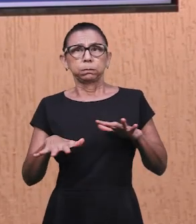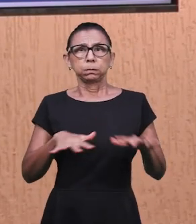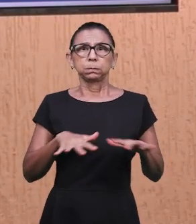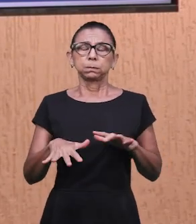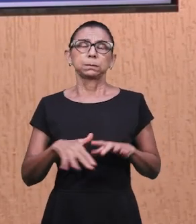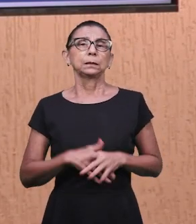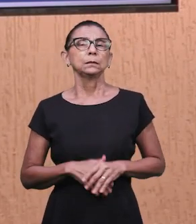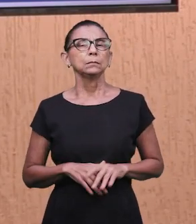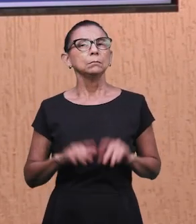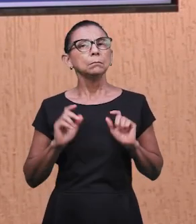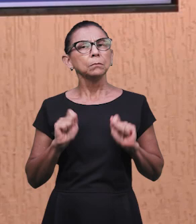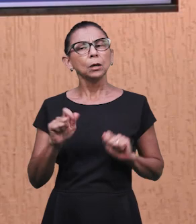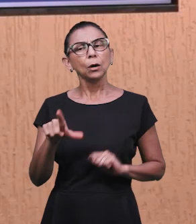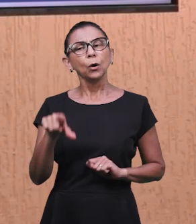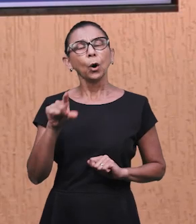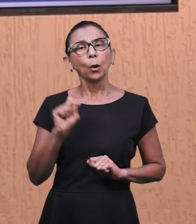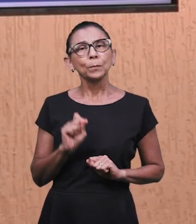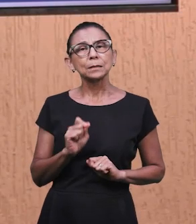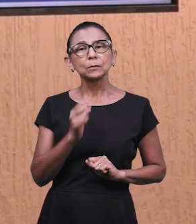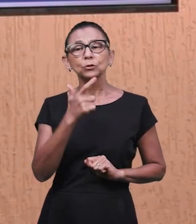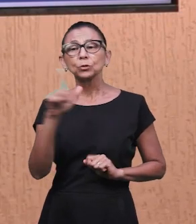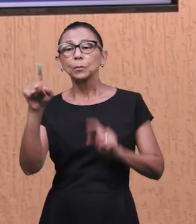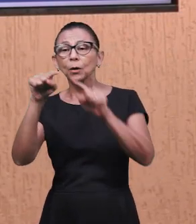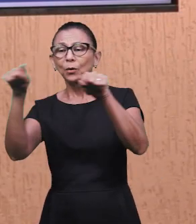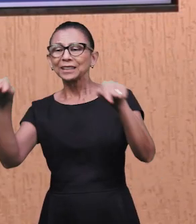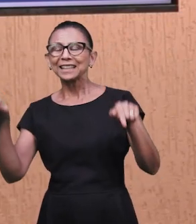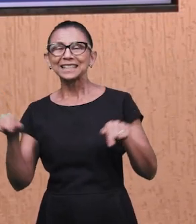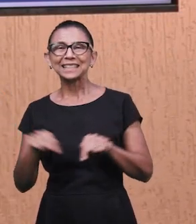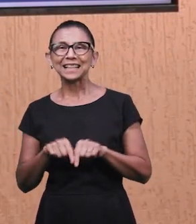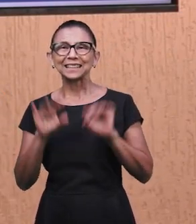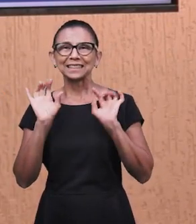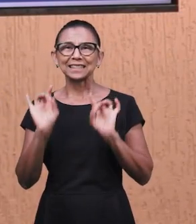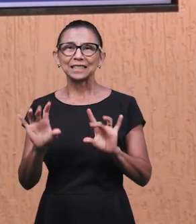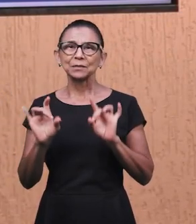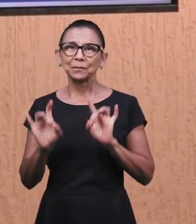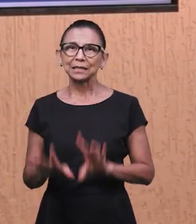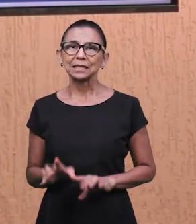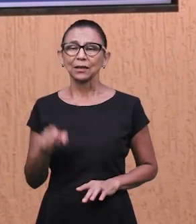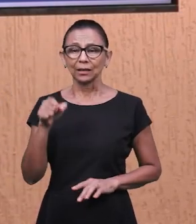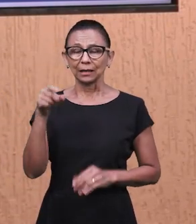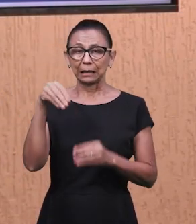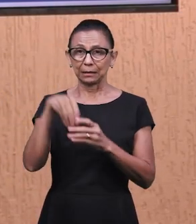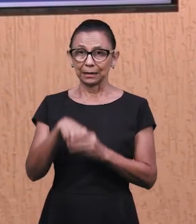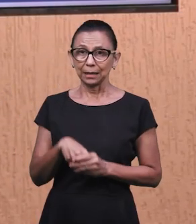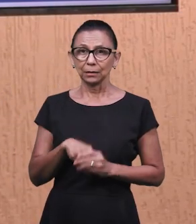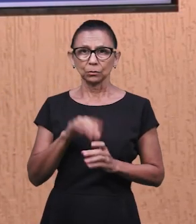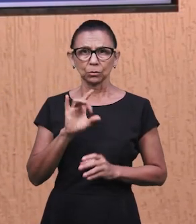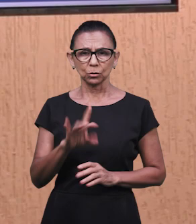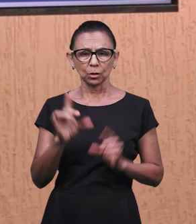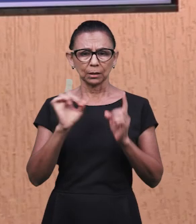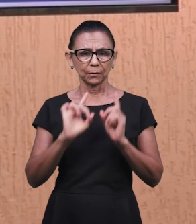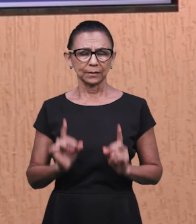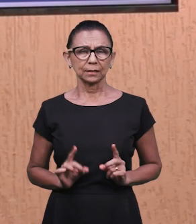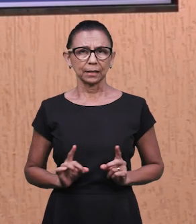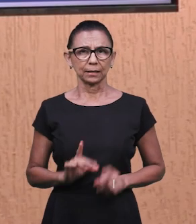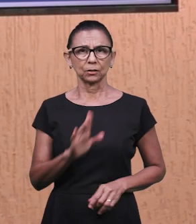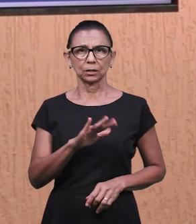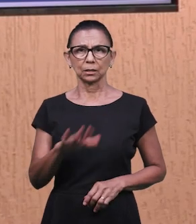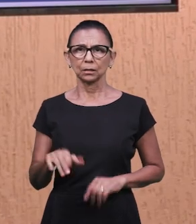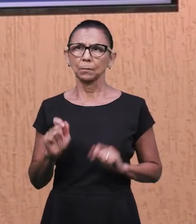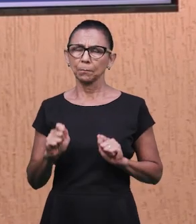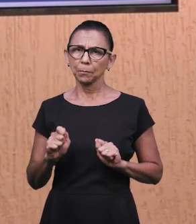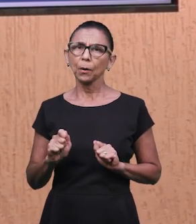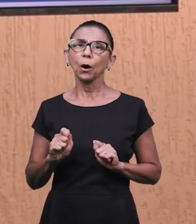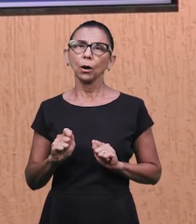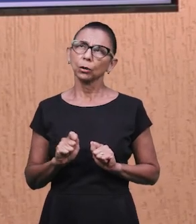podemos ter a opção de fazer uma classe específica, uma classe com as crianças com deficiência. Podemos ter mais